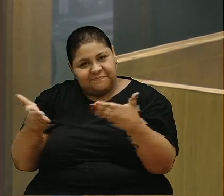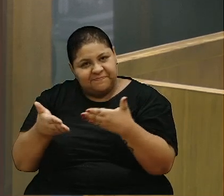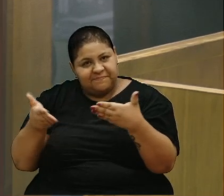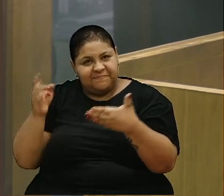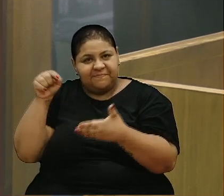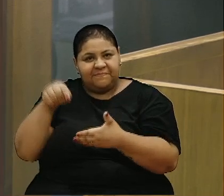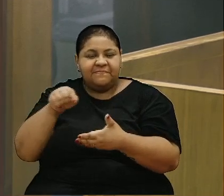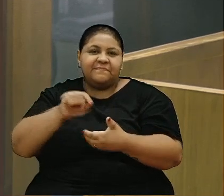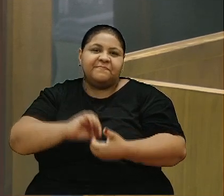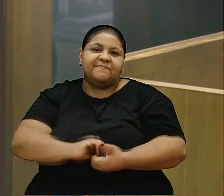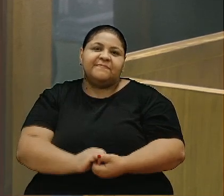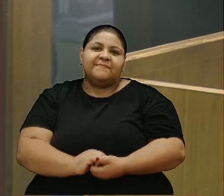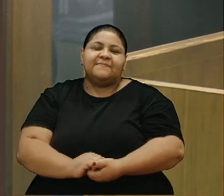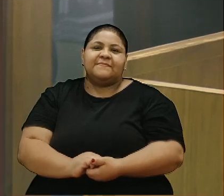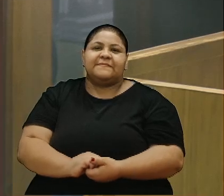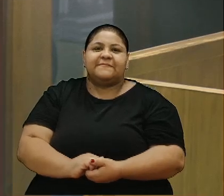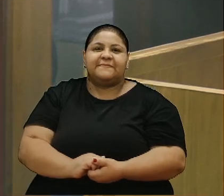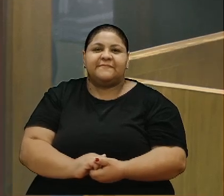aqui.